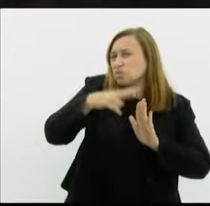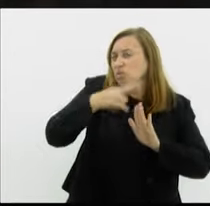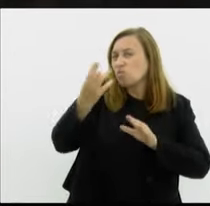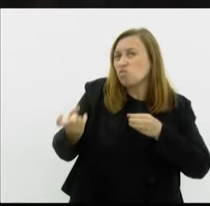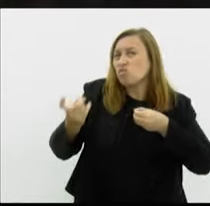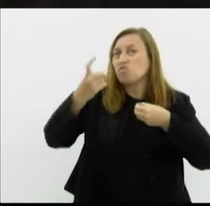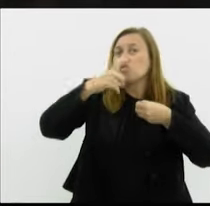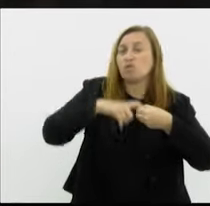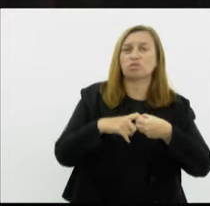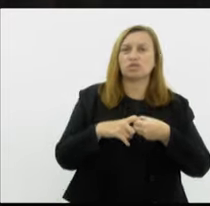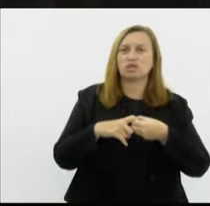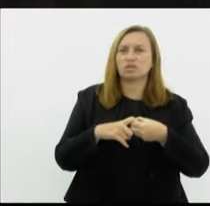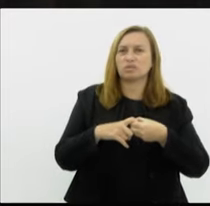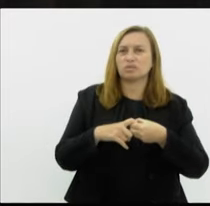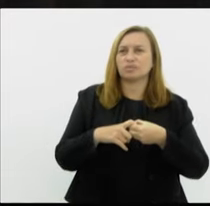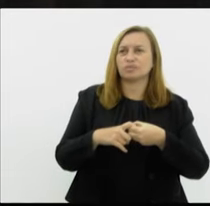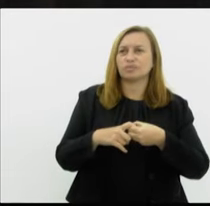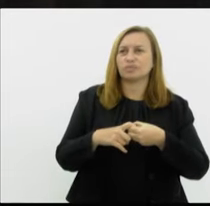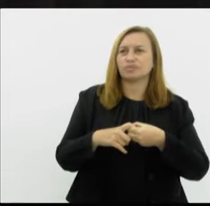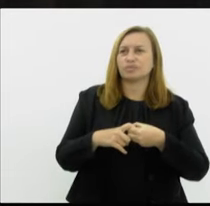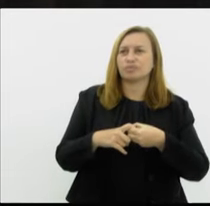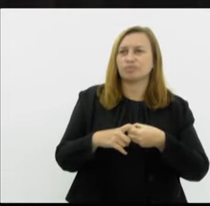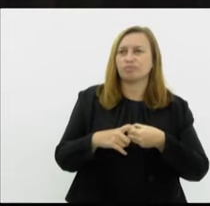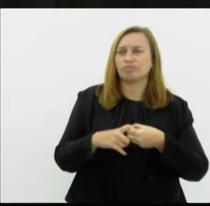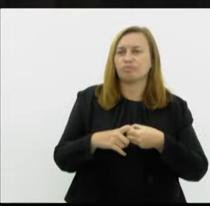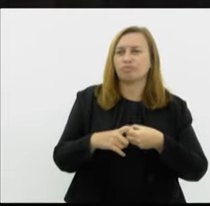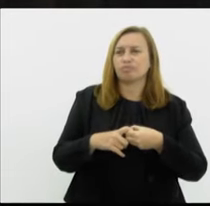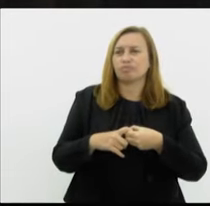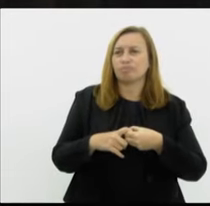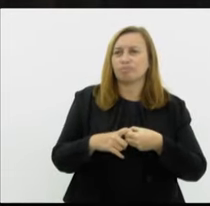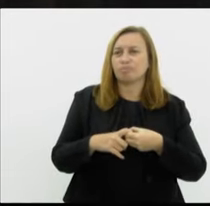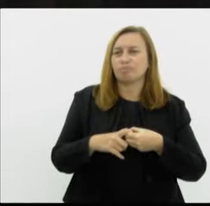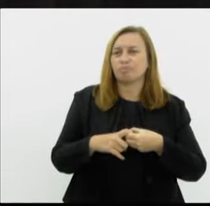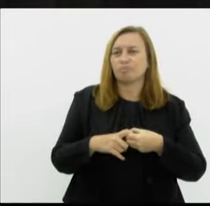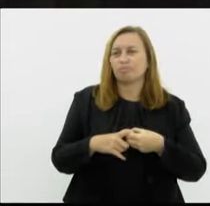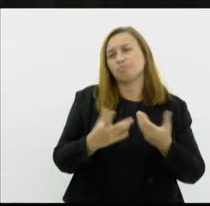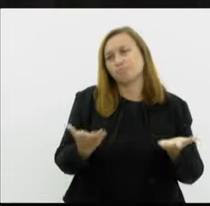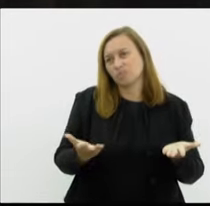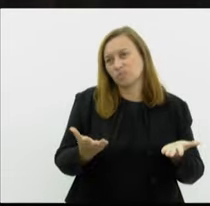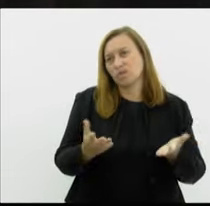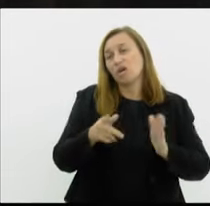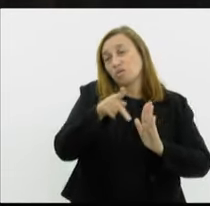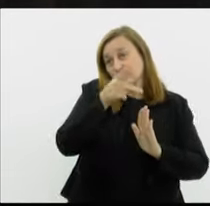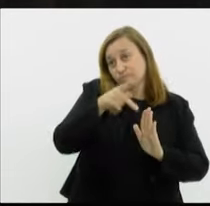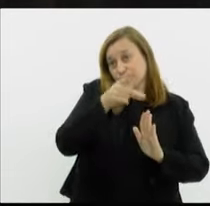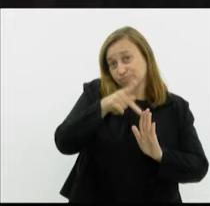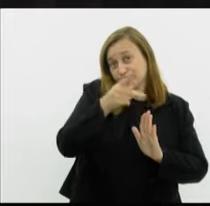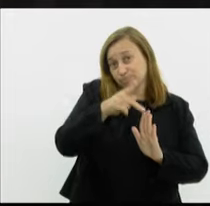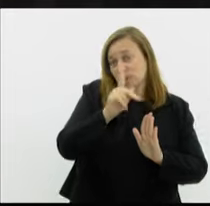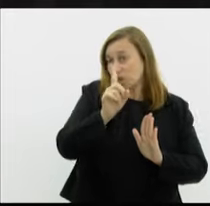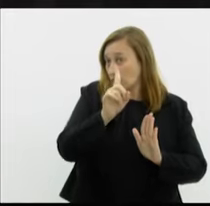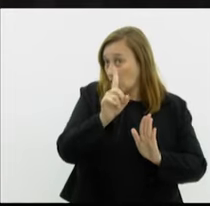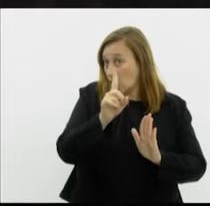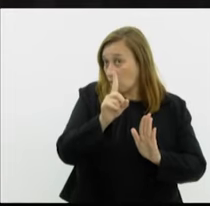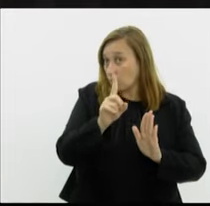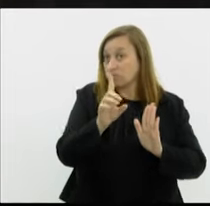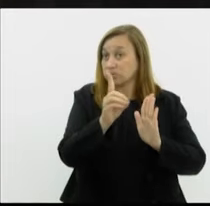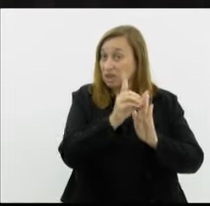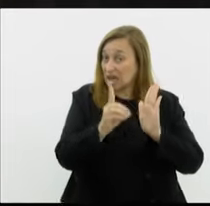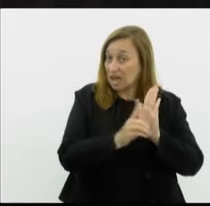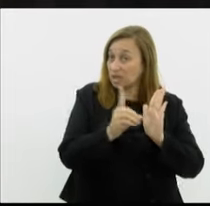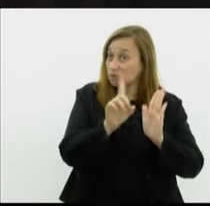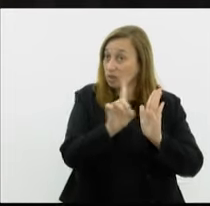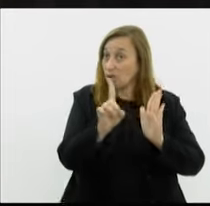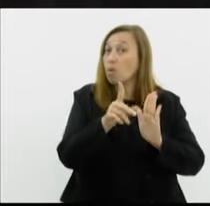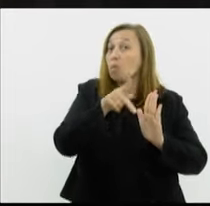voltando a estipular, então, por uma portaria, não por decreto, por uma portaria,